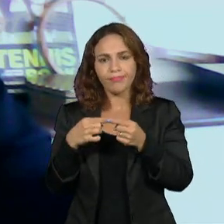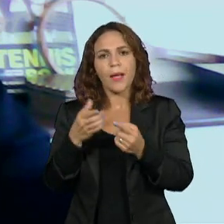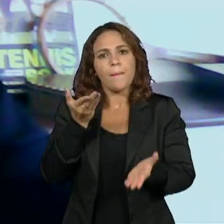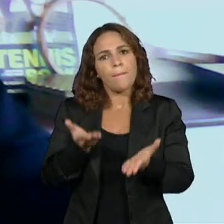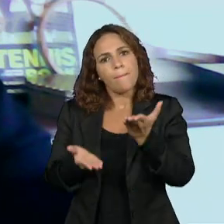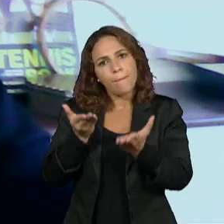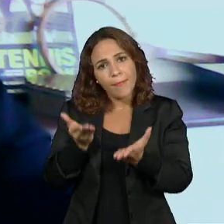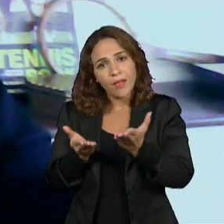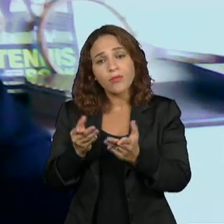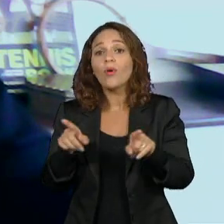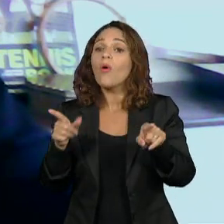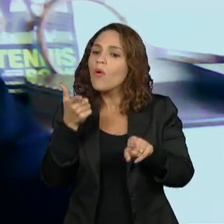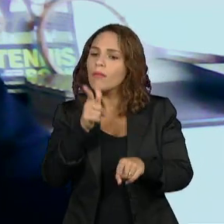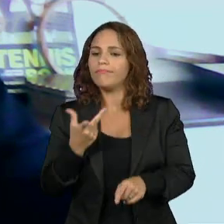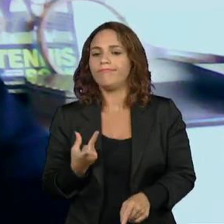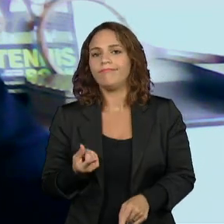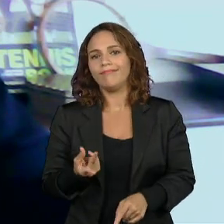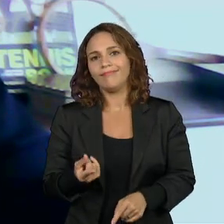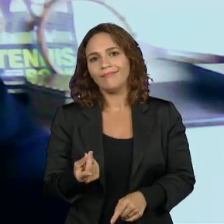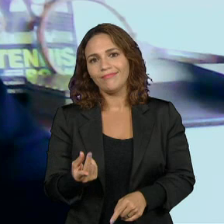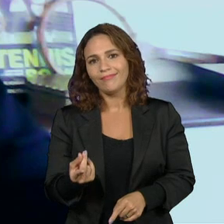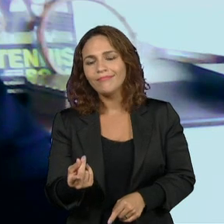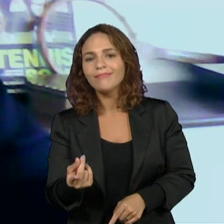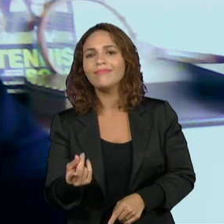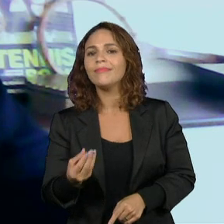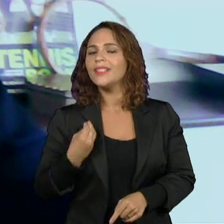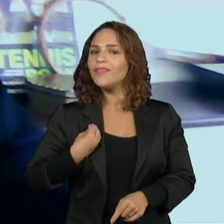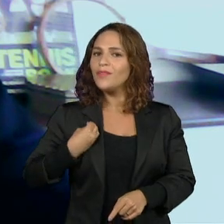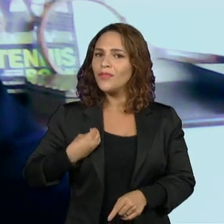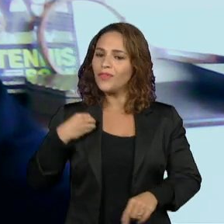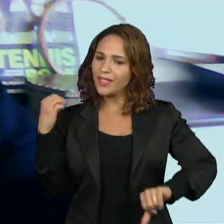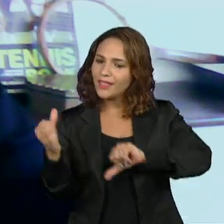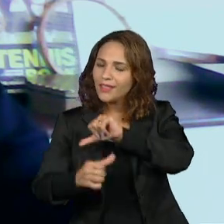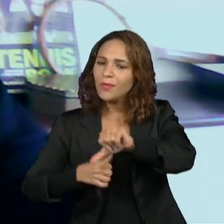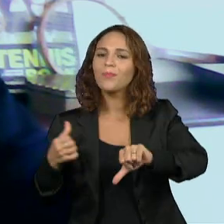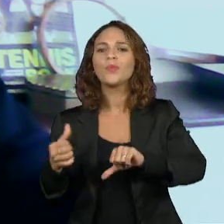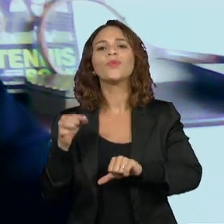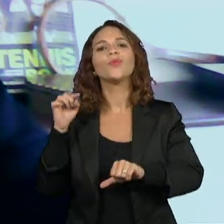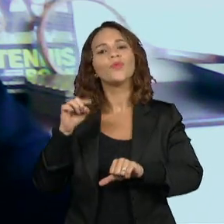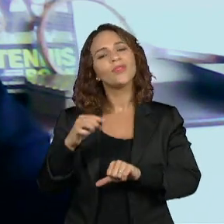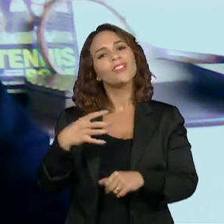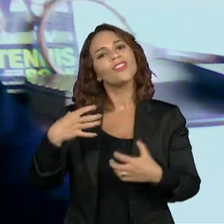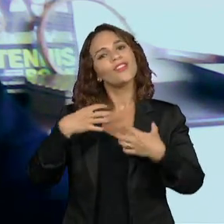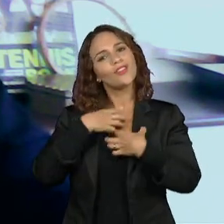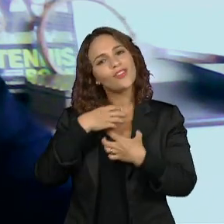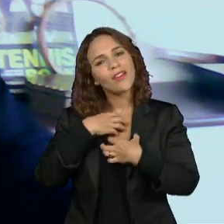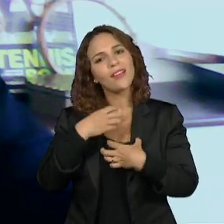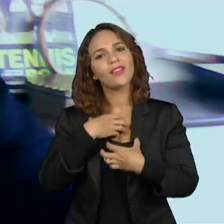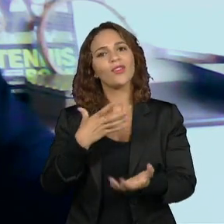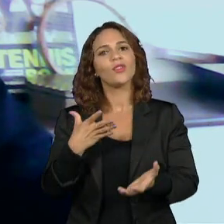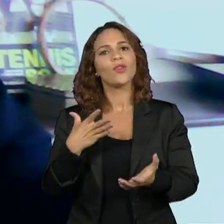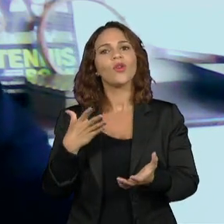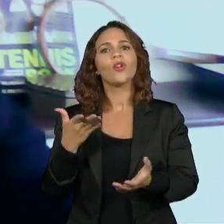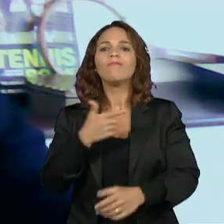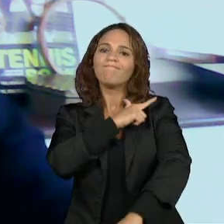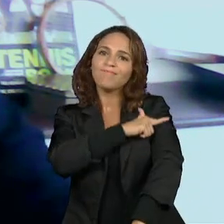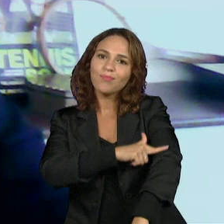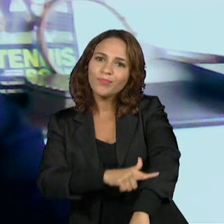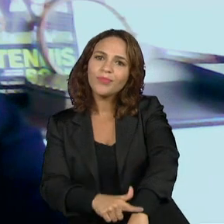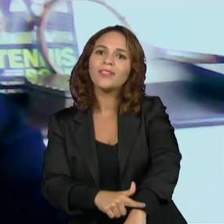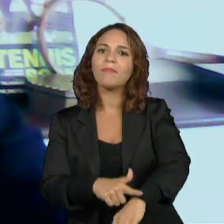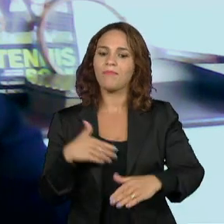manter essa perda de peso por um prazo mais prolongado com a mudança com as mudanças que podem